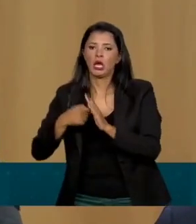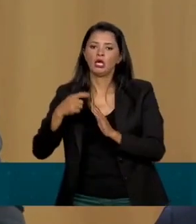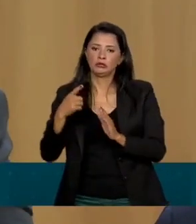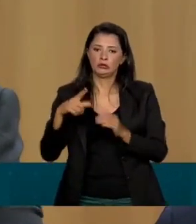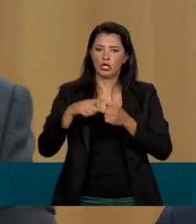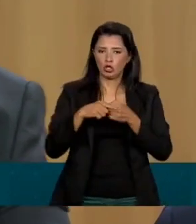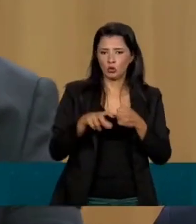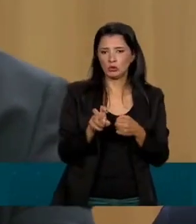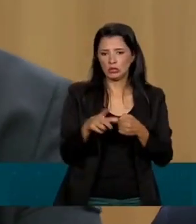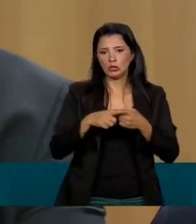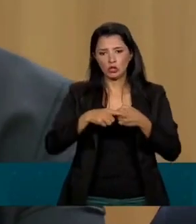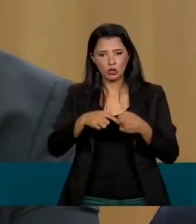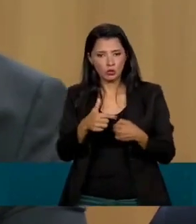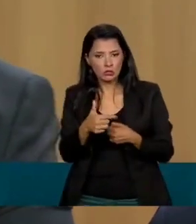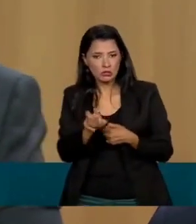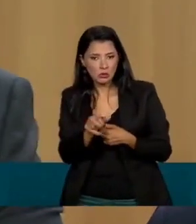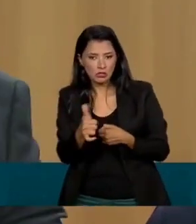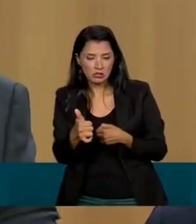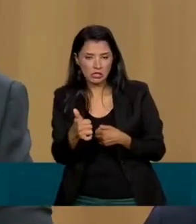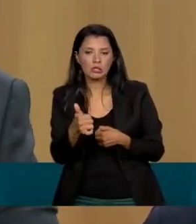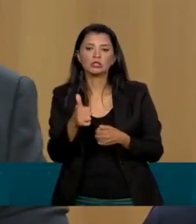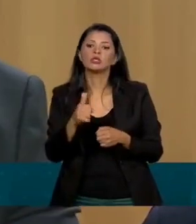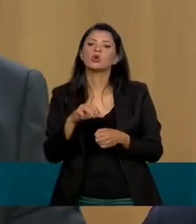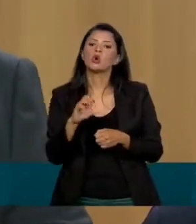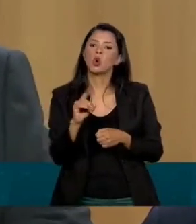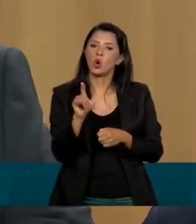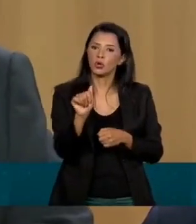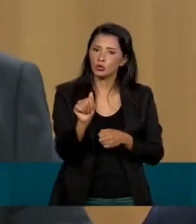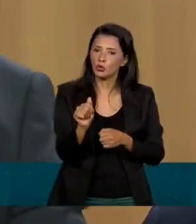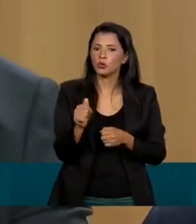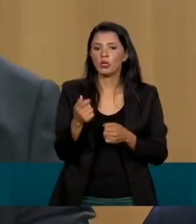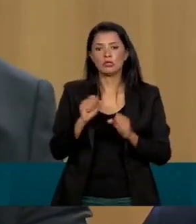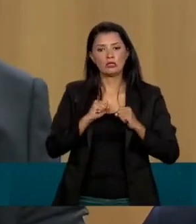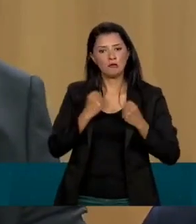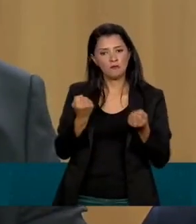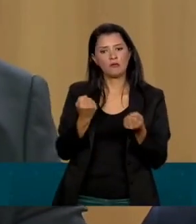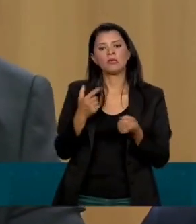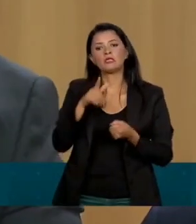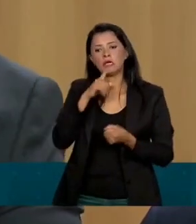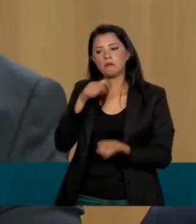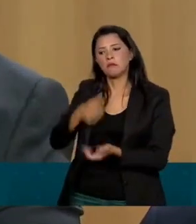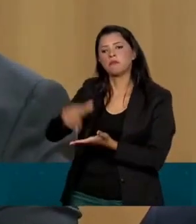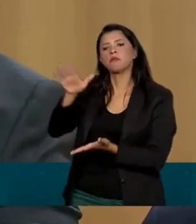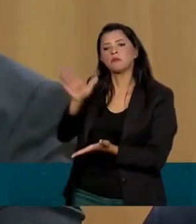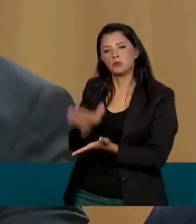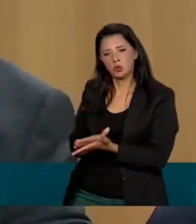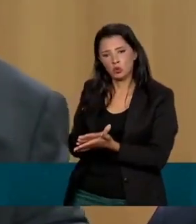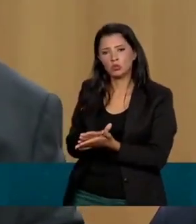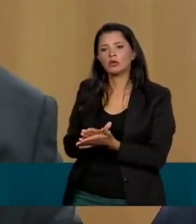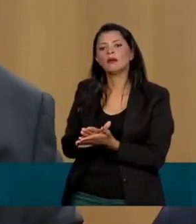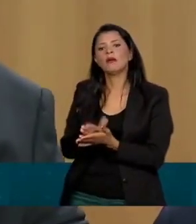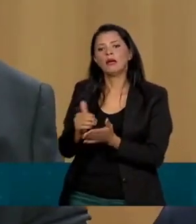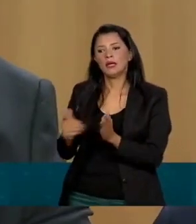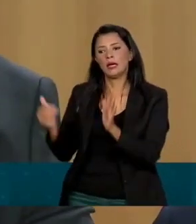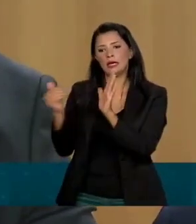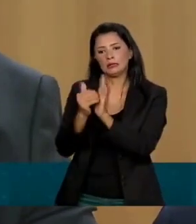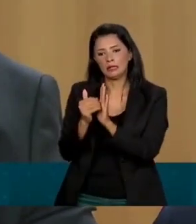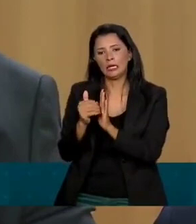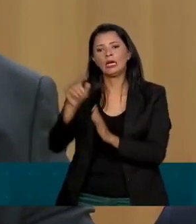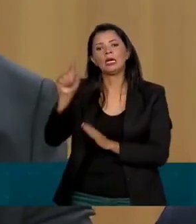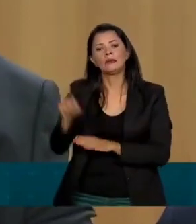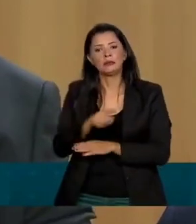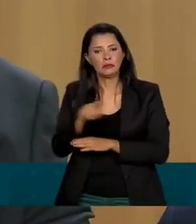artigos 55 e 56 do Código de Defesa do Consumidor, que não havendo cumprimento, multa e até o limite da